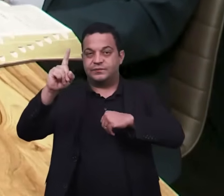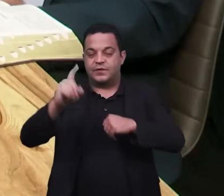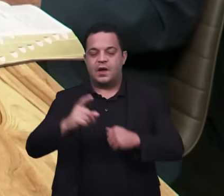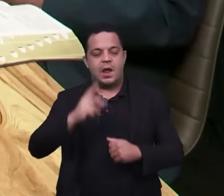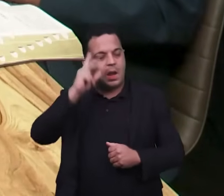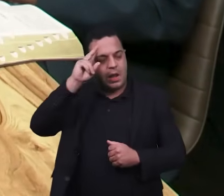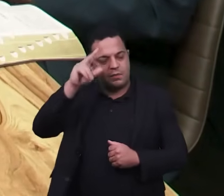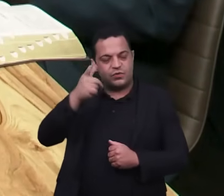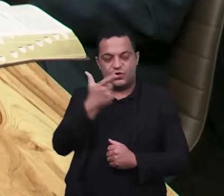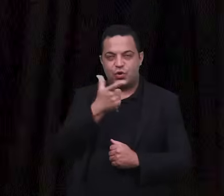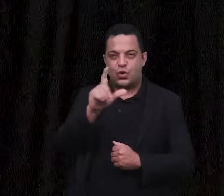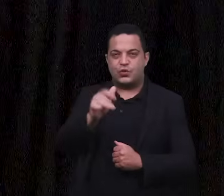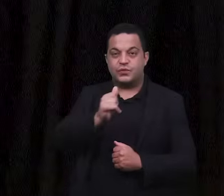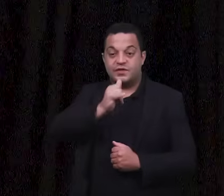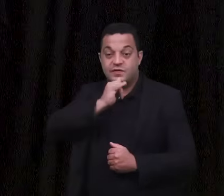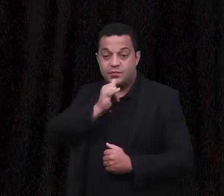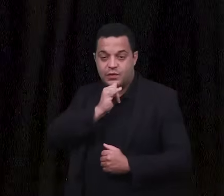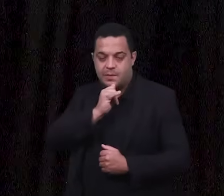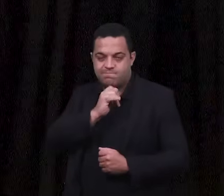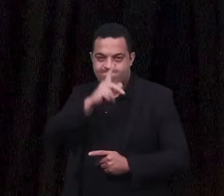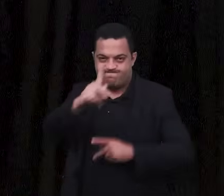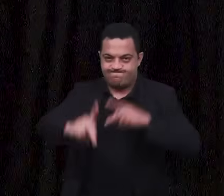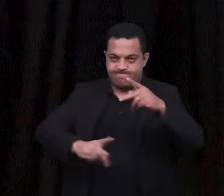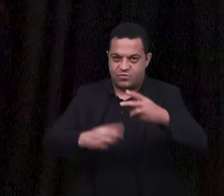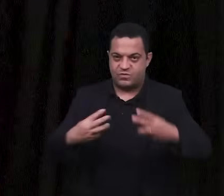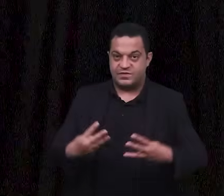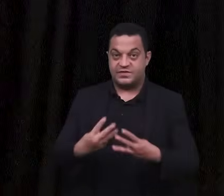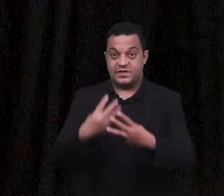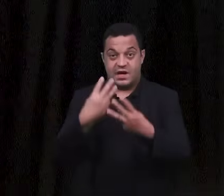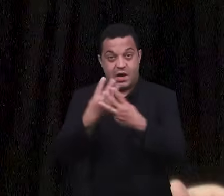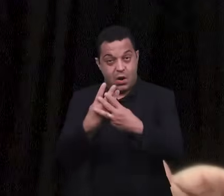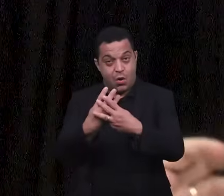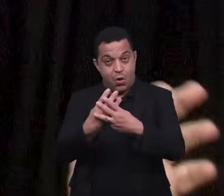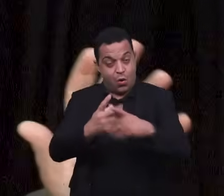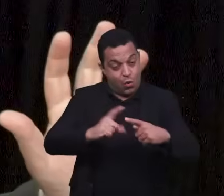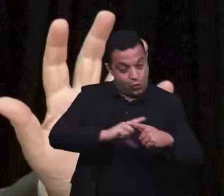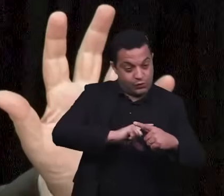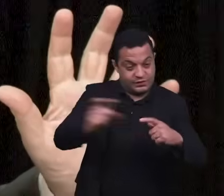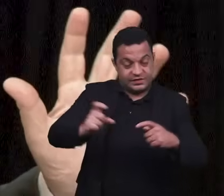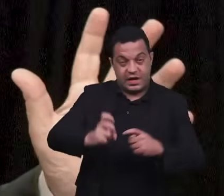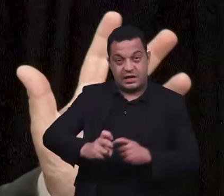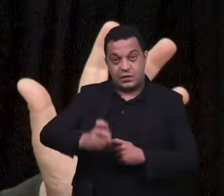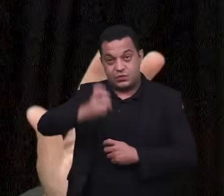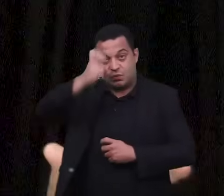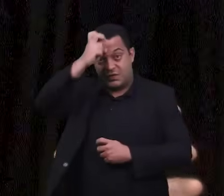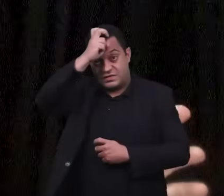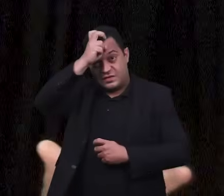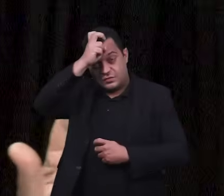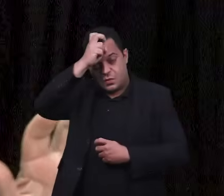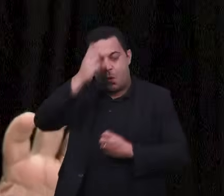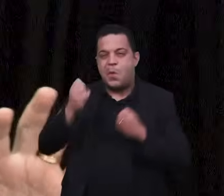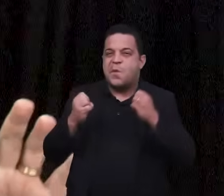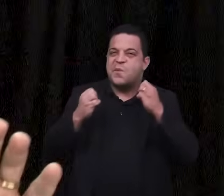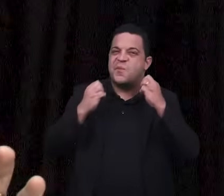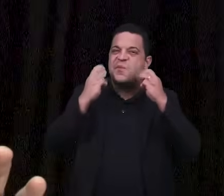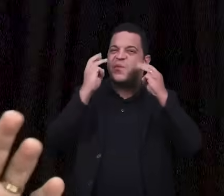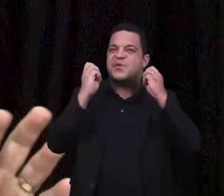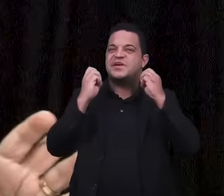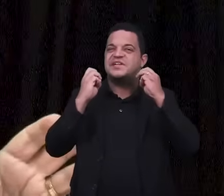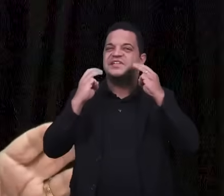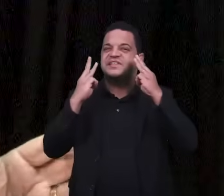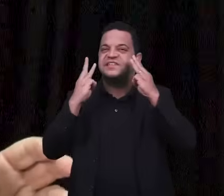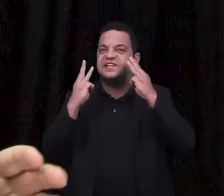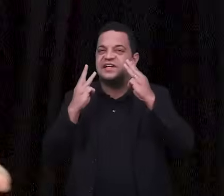o exemplo de quando o povo de Israel saiu do Egito. E Moisés estava à frente ali. O Senhor dividiu